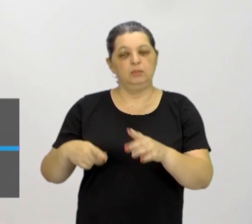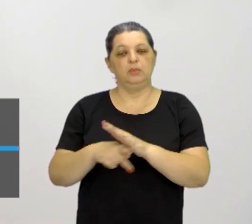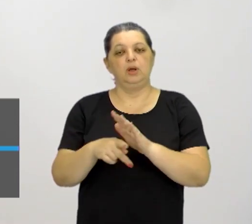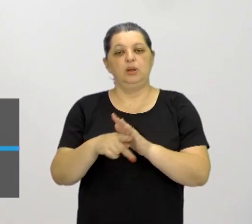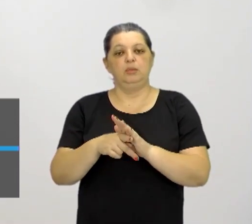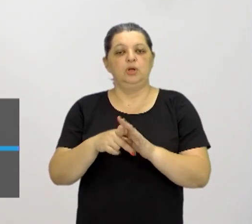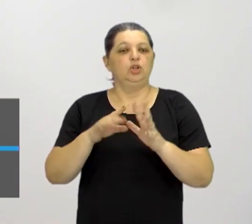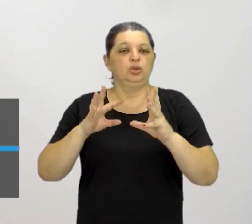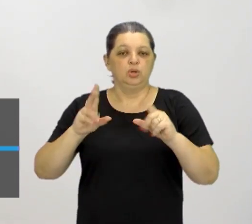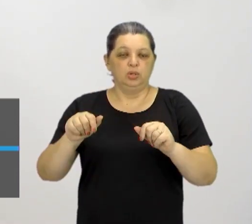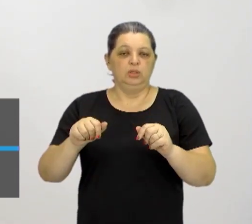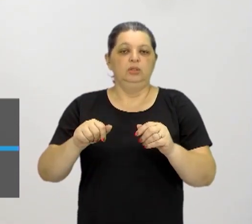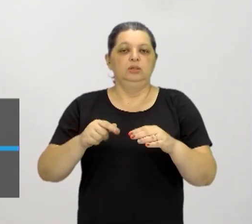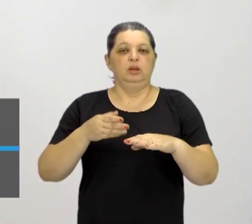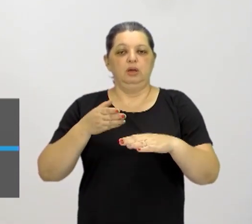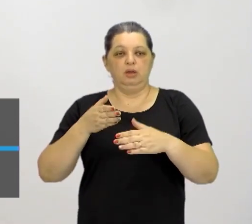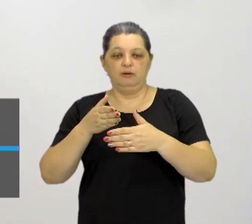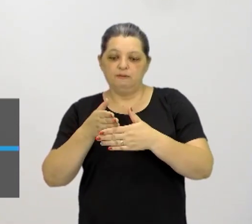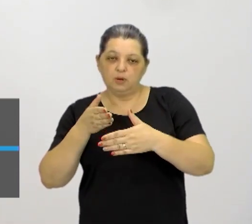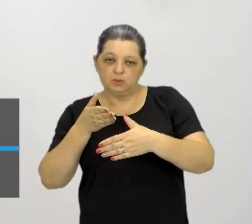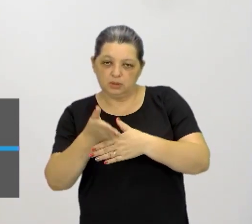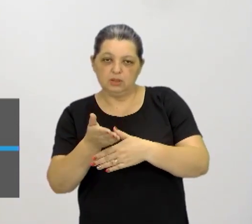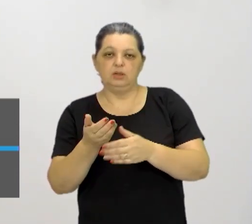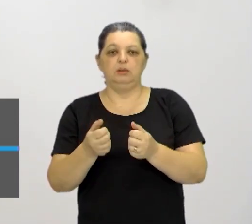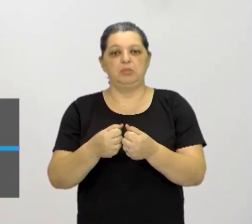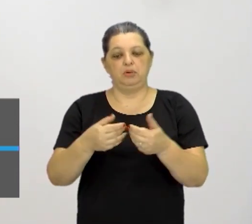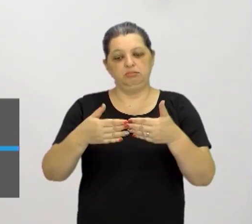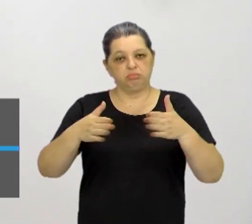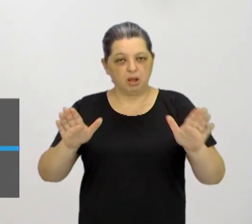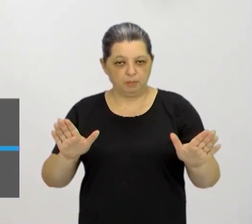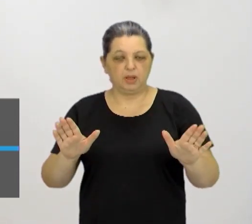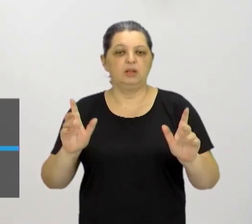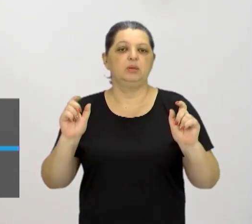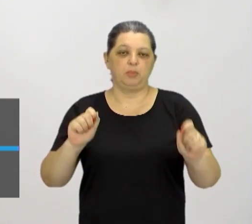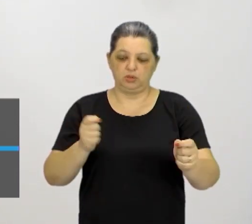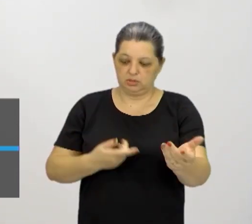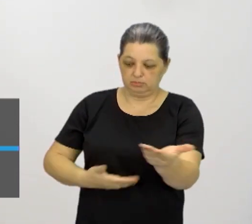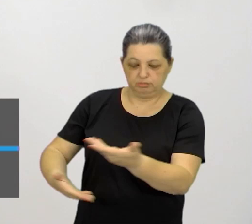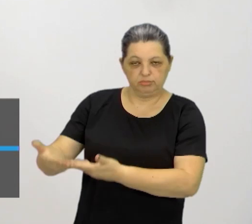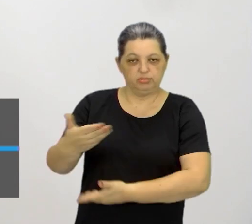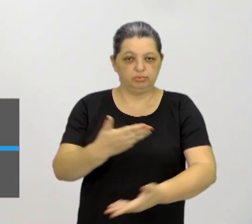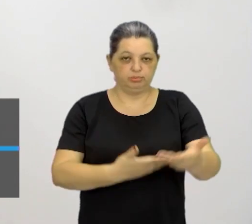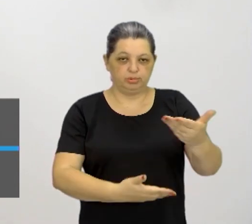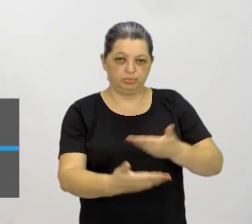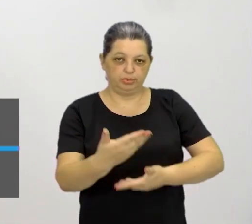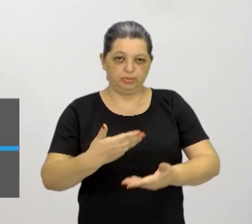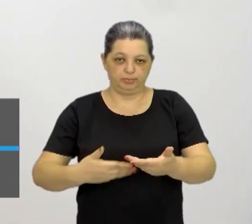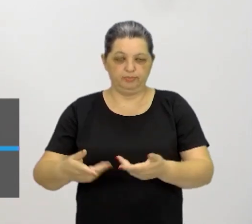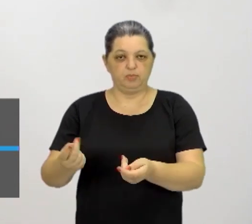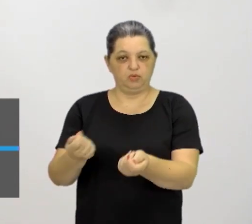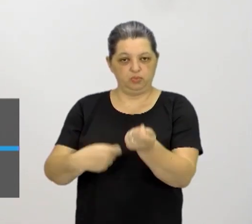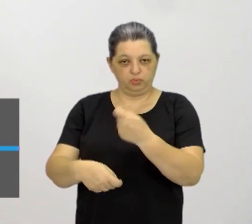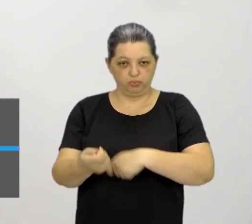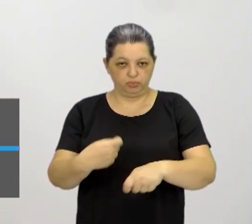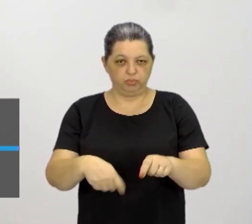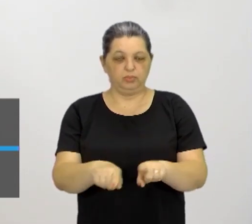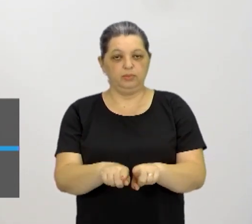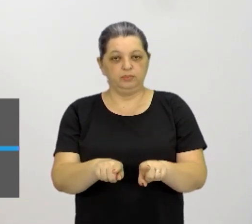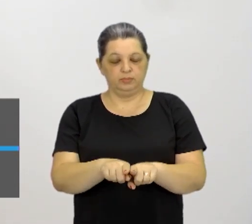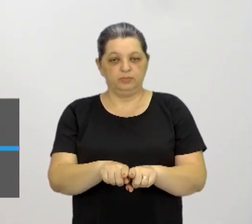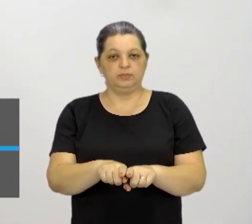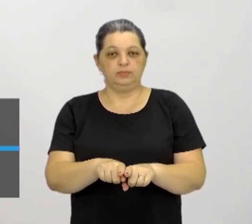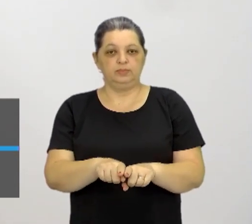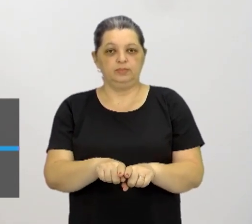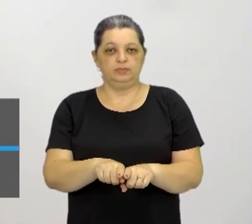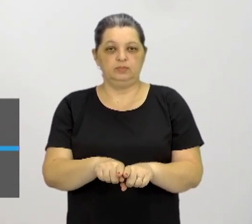então todos os países eles podem comercializar entre si. Os países podem criar os seus blocos econômicos com